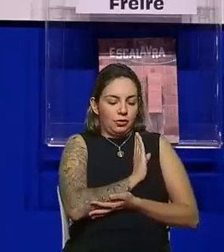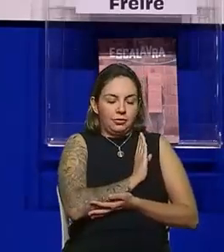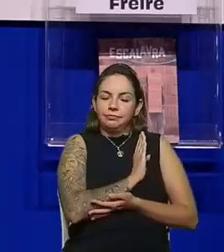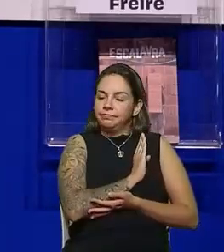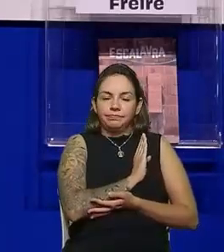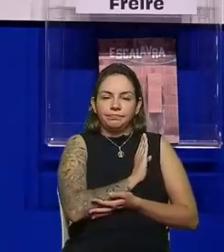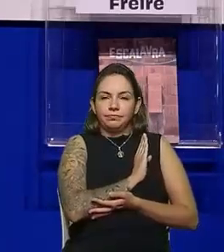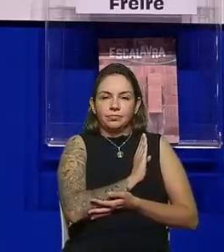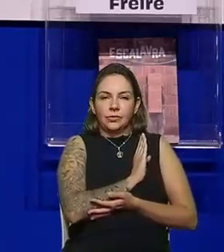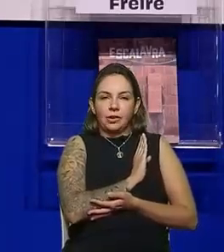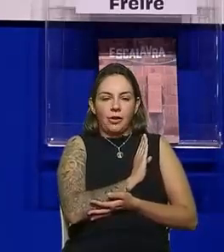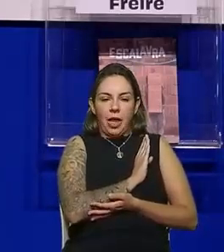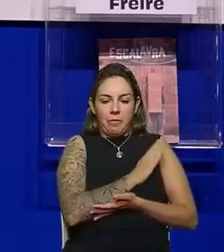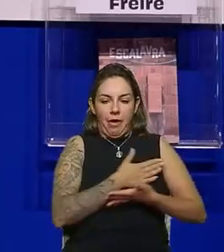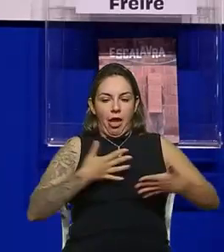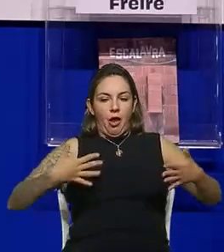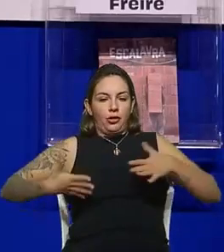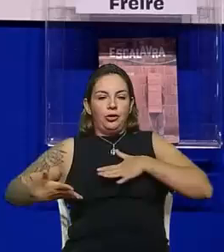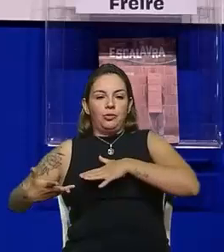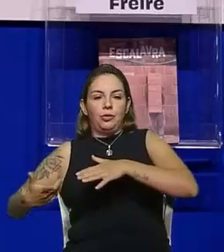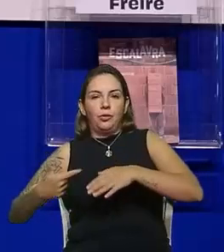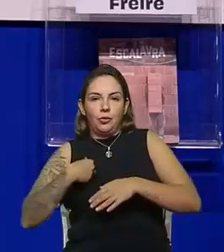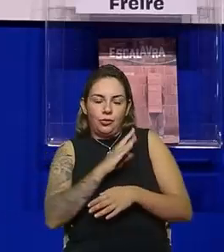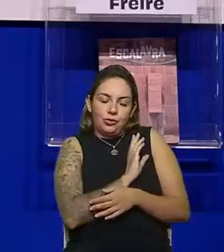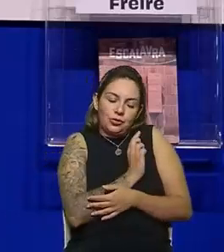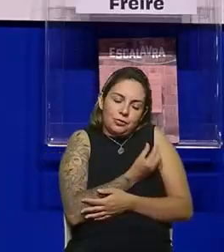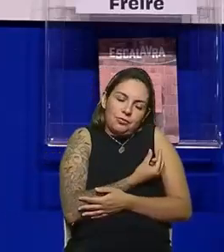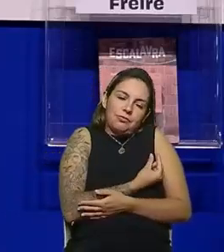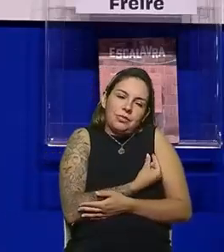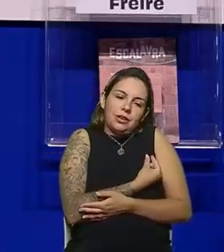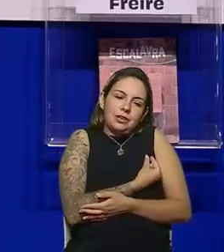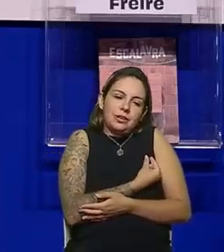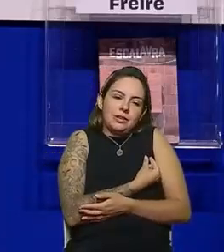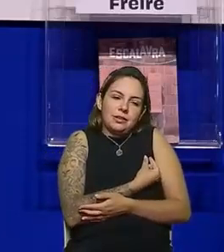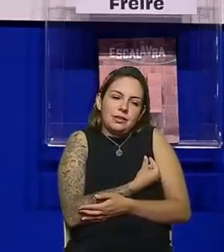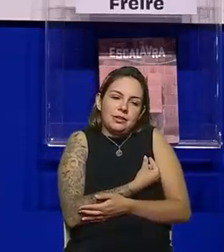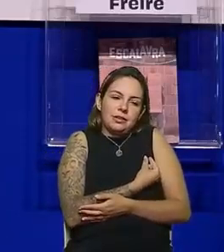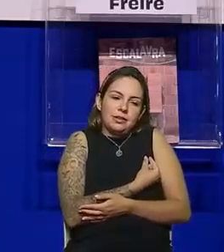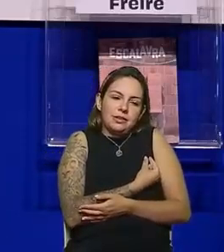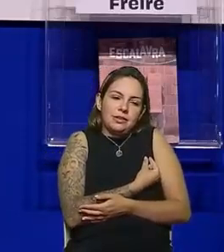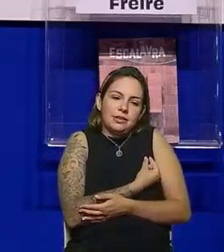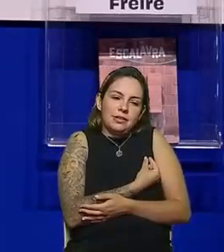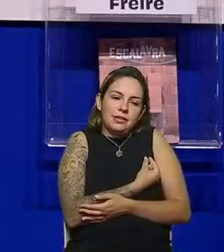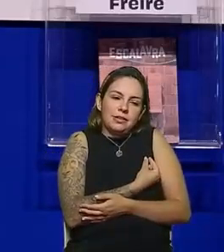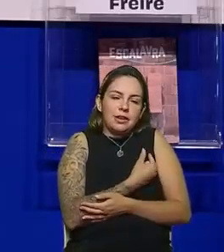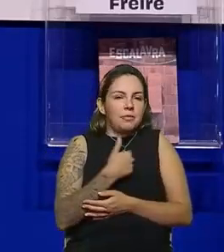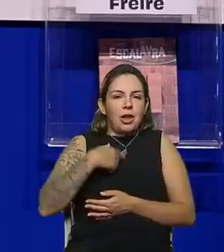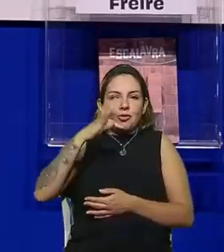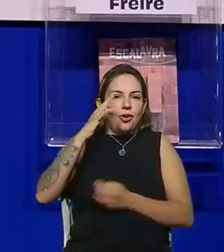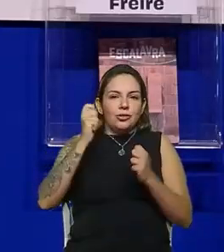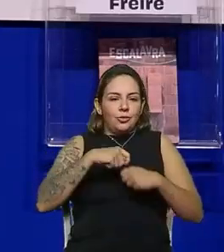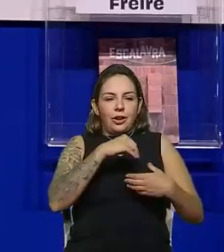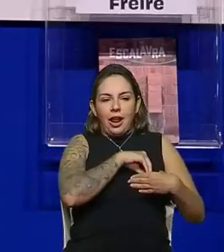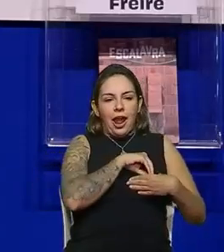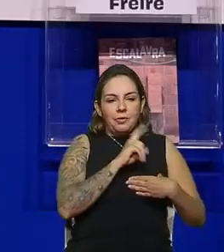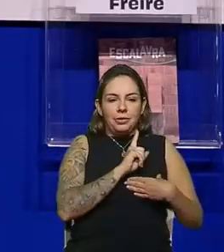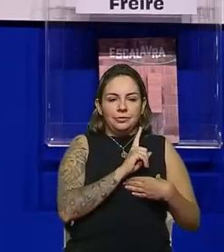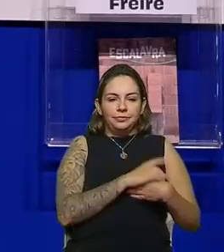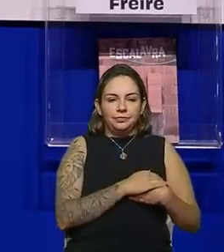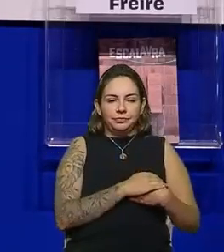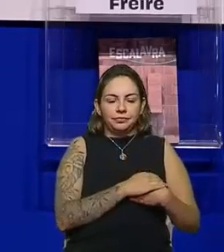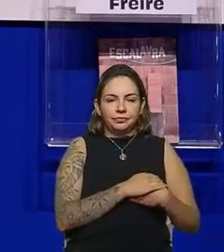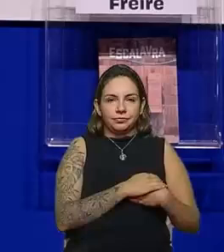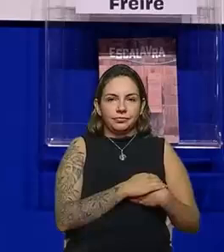não é maior do que o mundo, é muito menor. Nele não cabem nem as minhas dores. Então, o